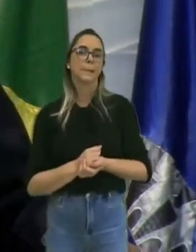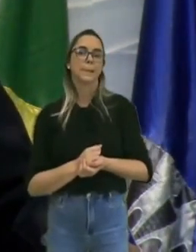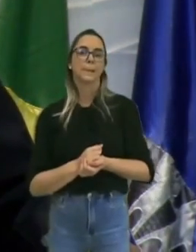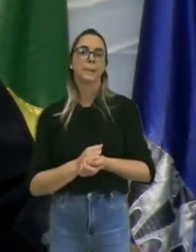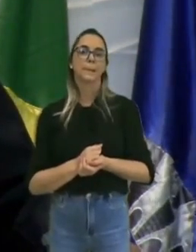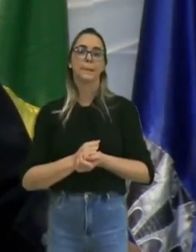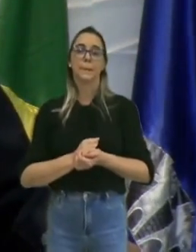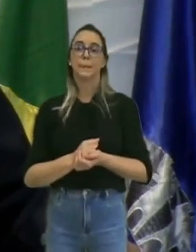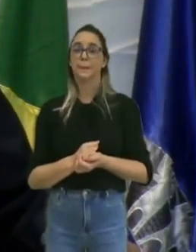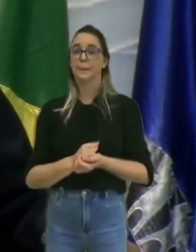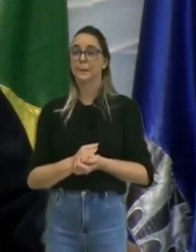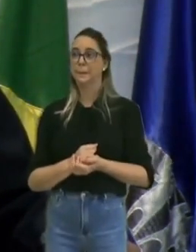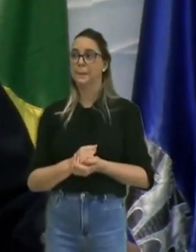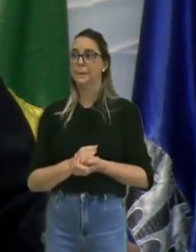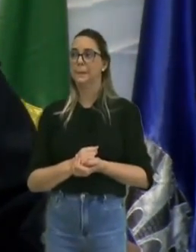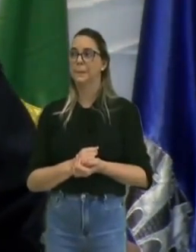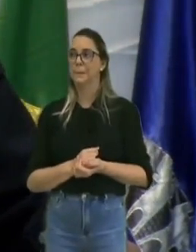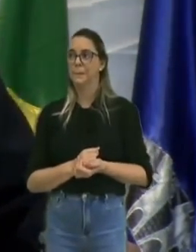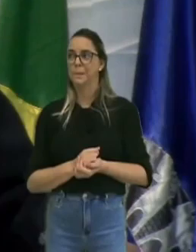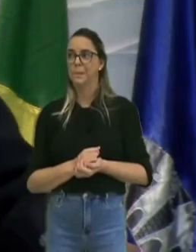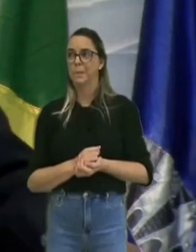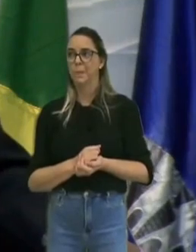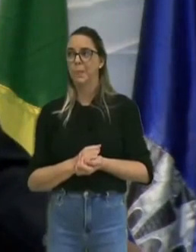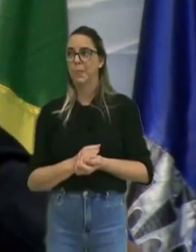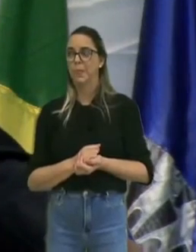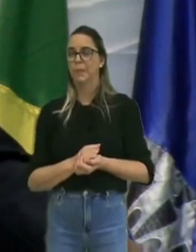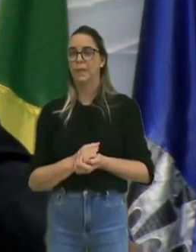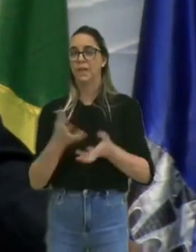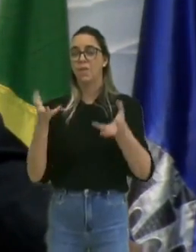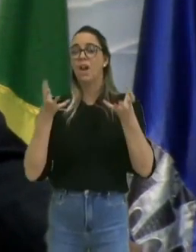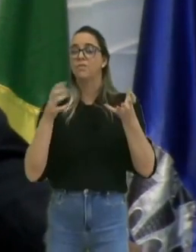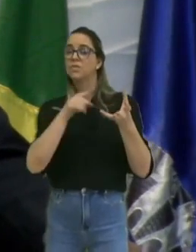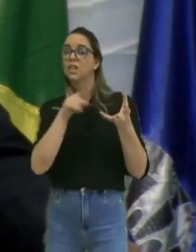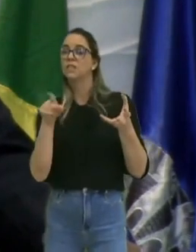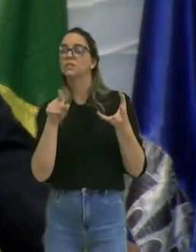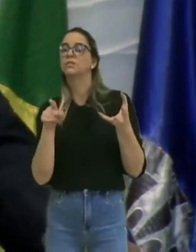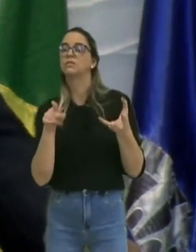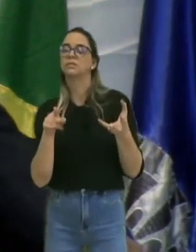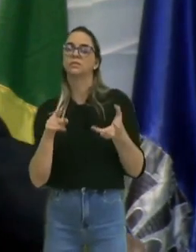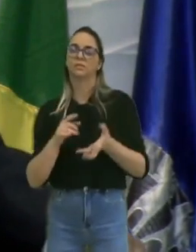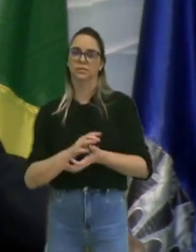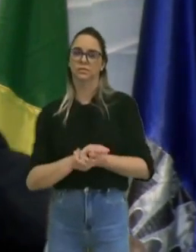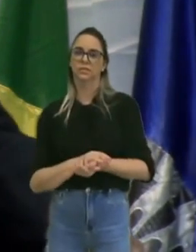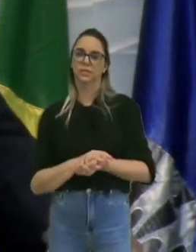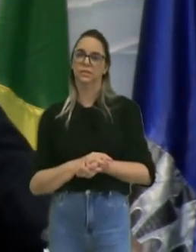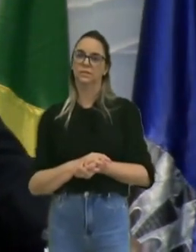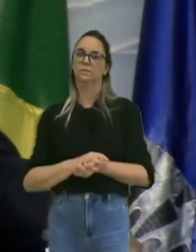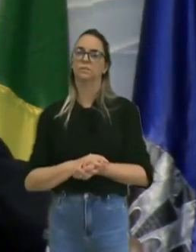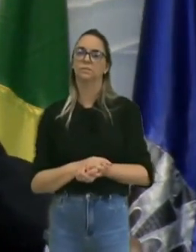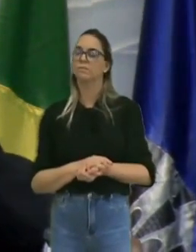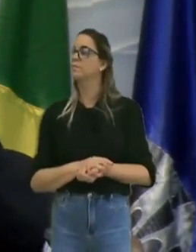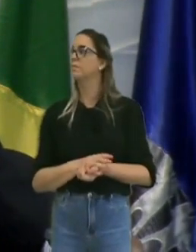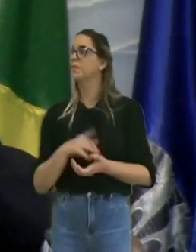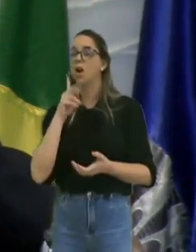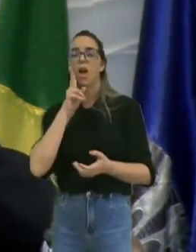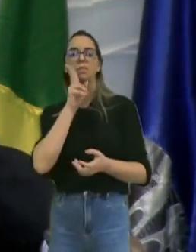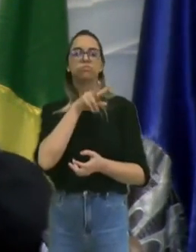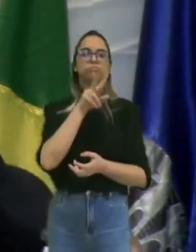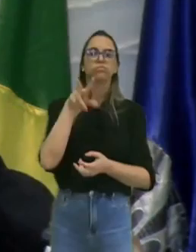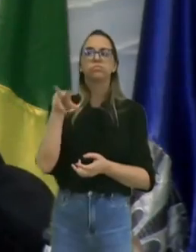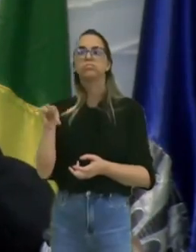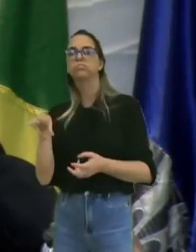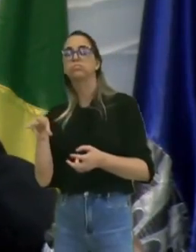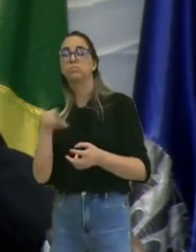safadeza, é? Com esmola de ninguém, é? Vocês vão, vai. E eu quero você, Zé do Banco. Você na casa do povo aqui, ó.